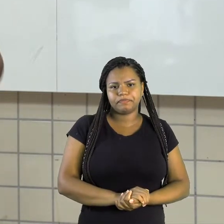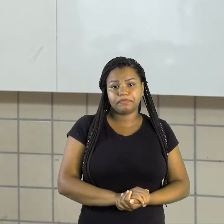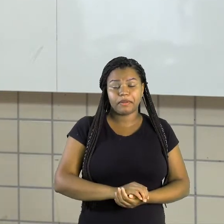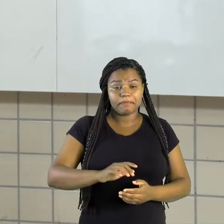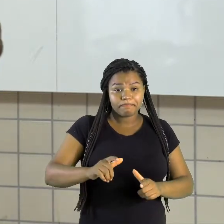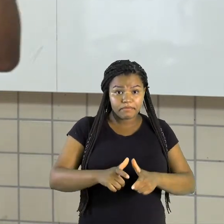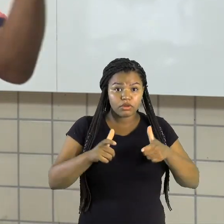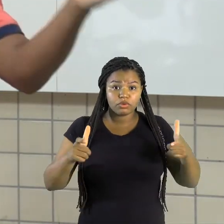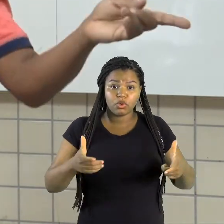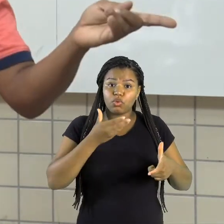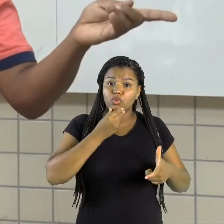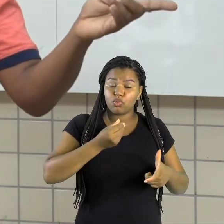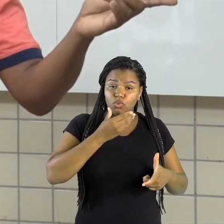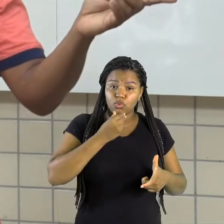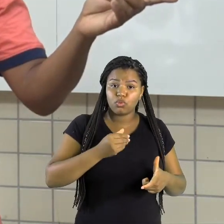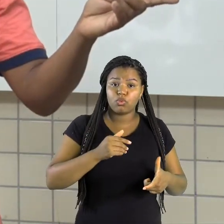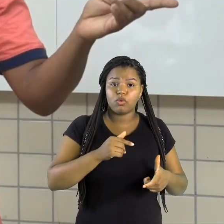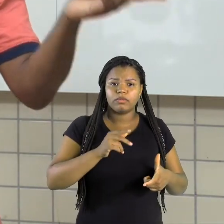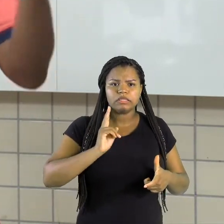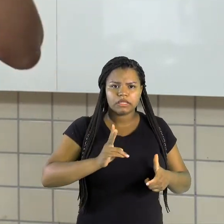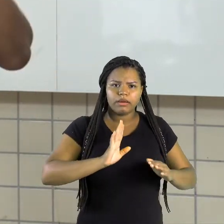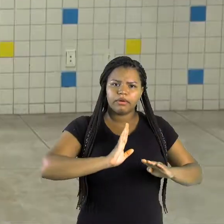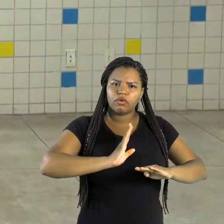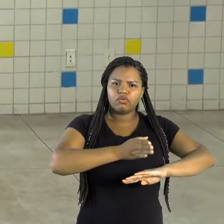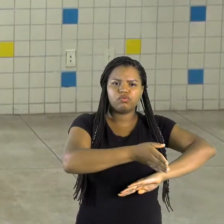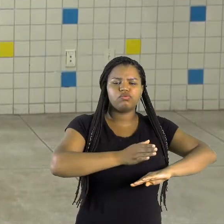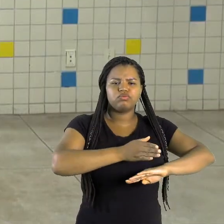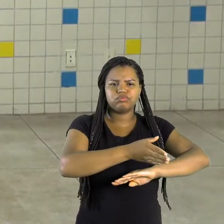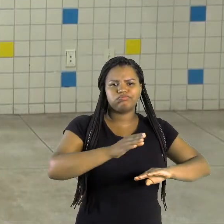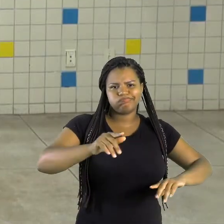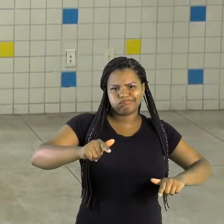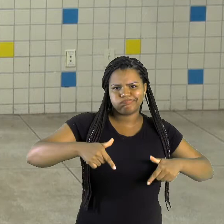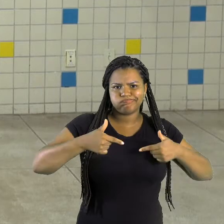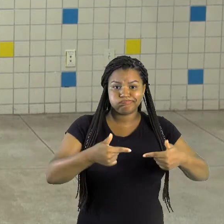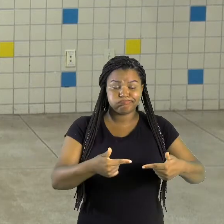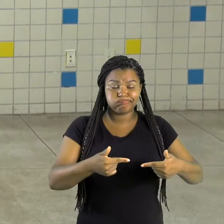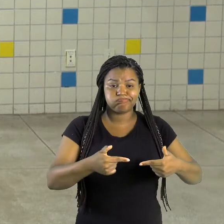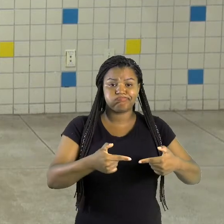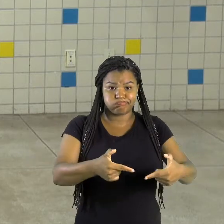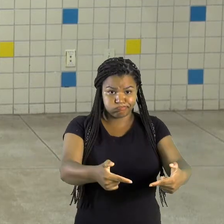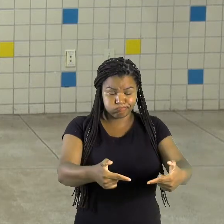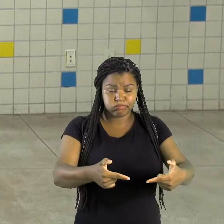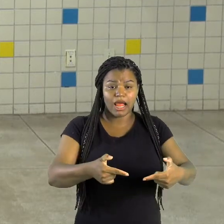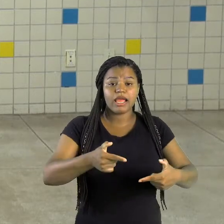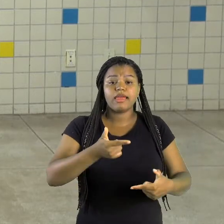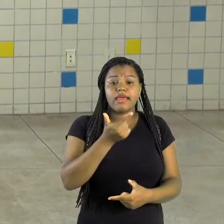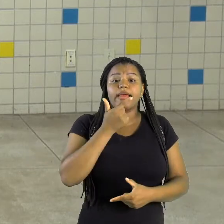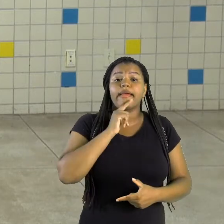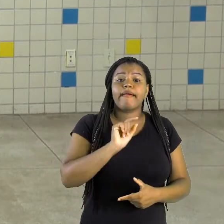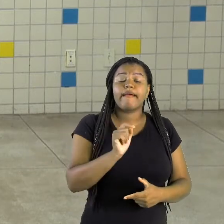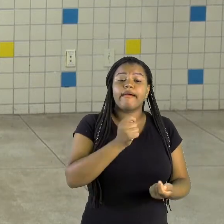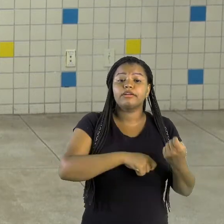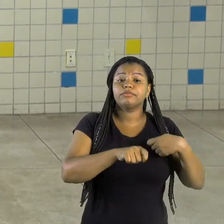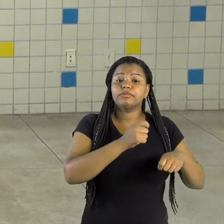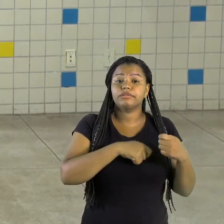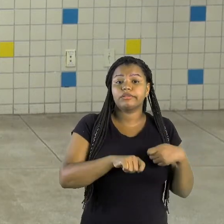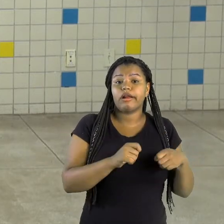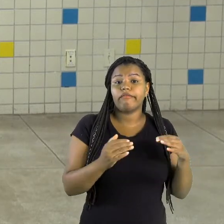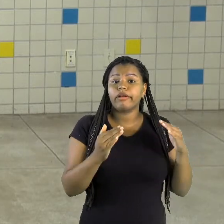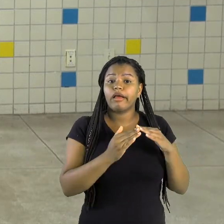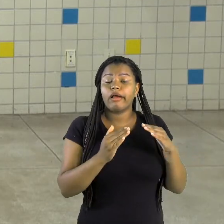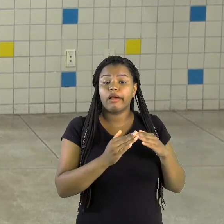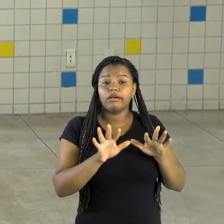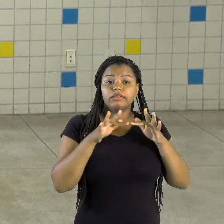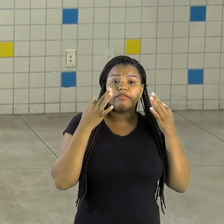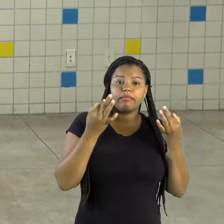espartanos sempre iam para a guerra. E ao ir para a guerra, quem é que tinha que administrar os negócios? Acabava administrando os negócios e as famílias,